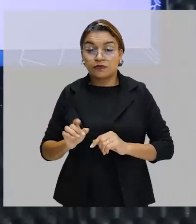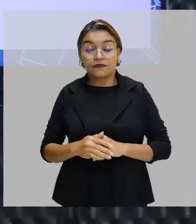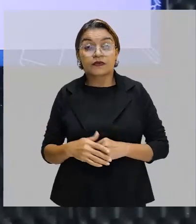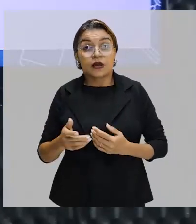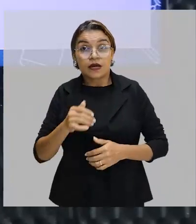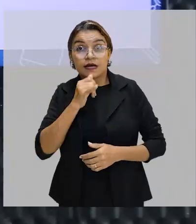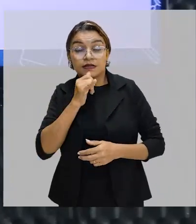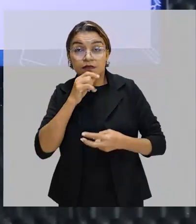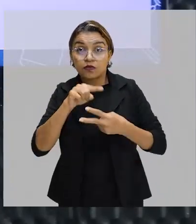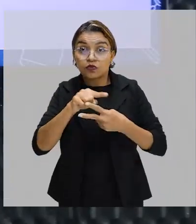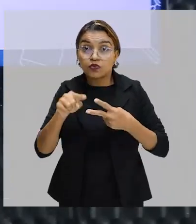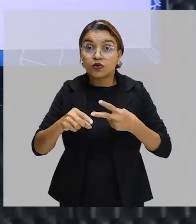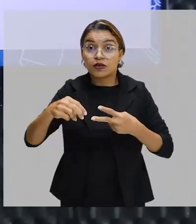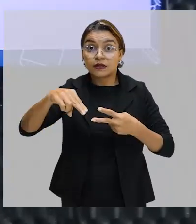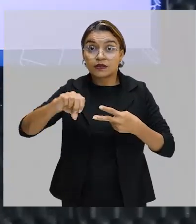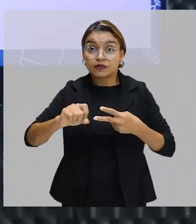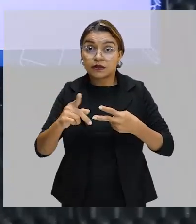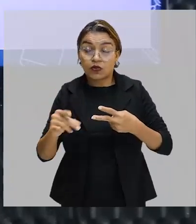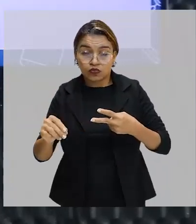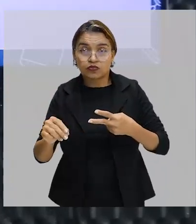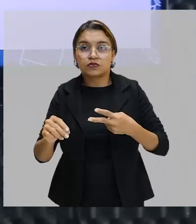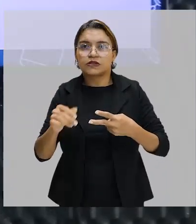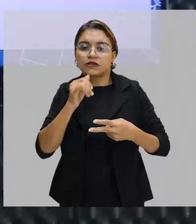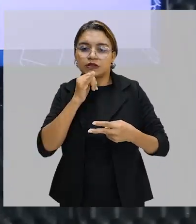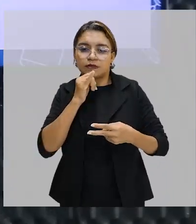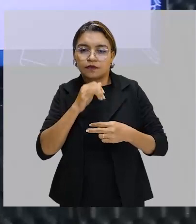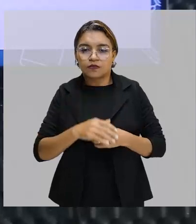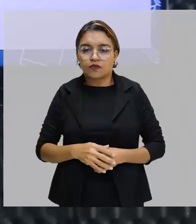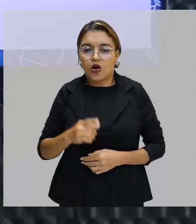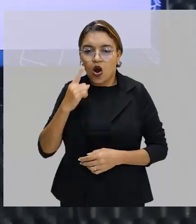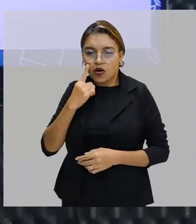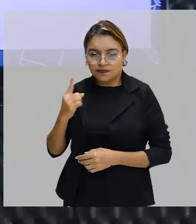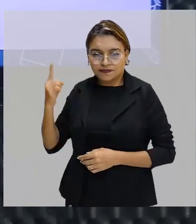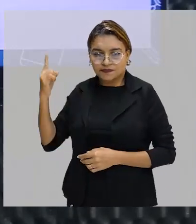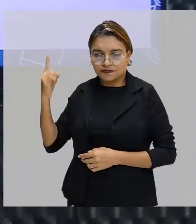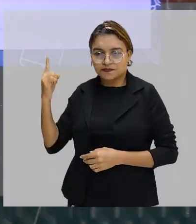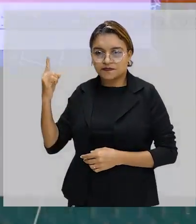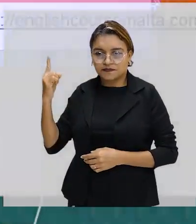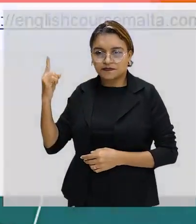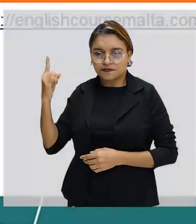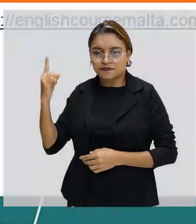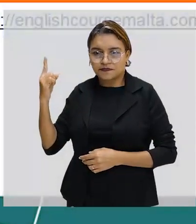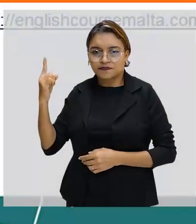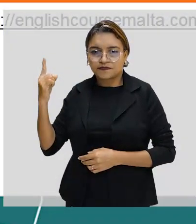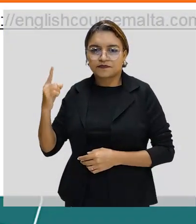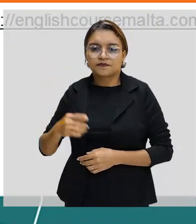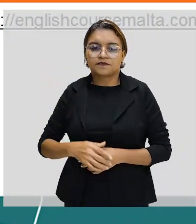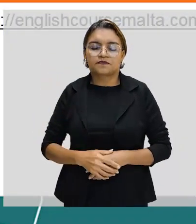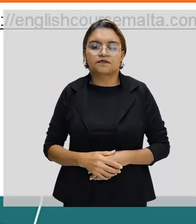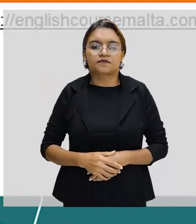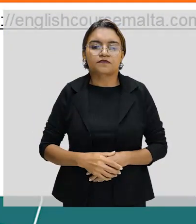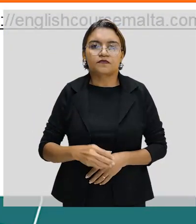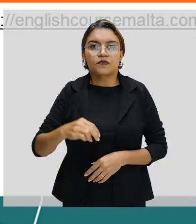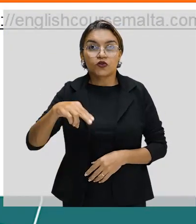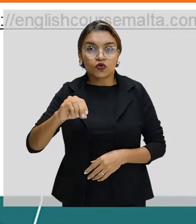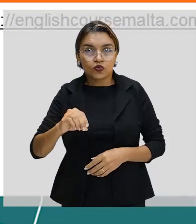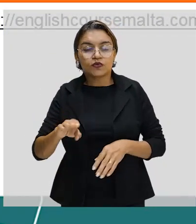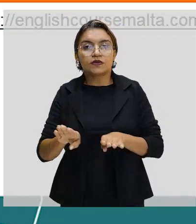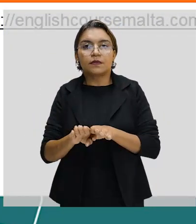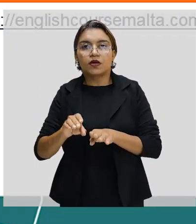dos dois tipos de não. O não contrário de sim e o não como partícula de negação. A